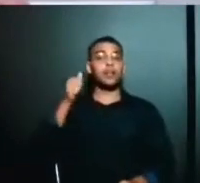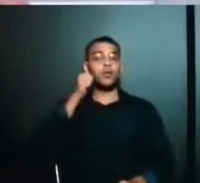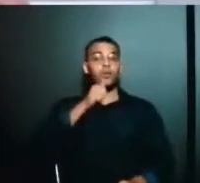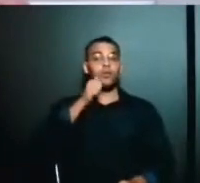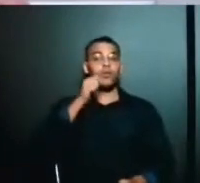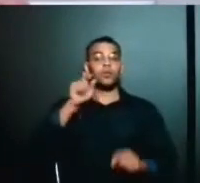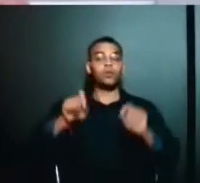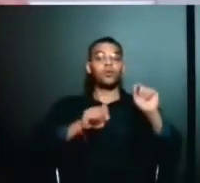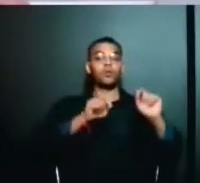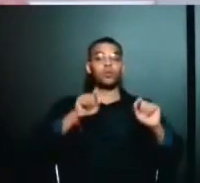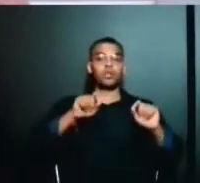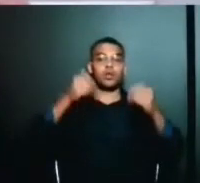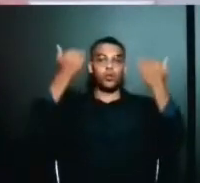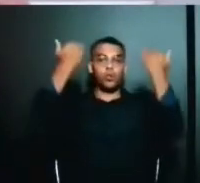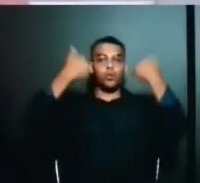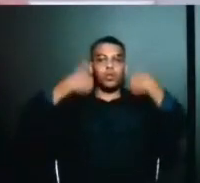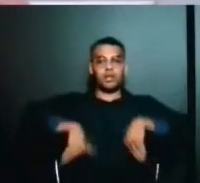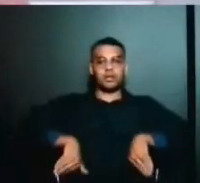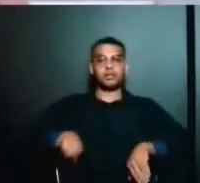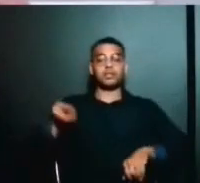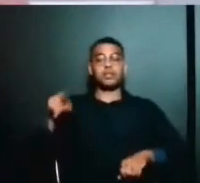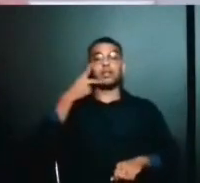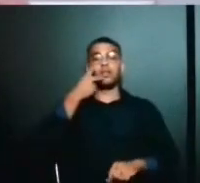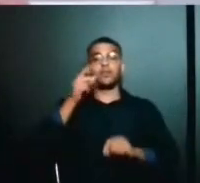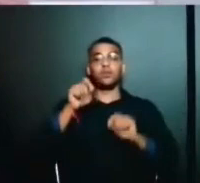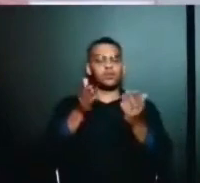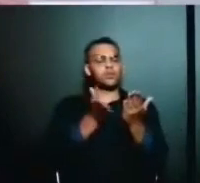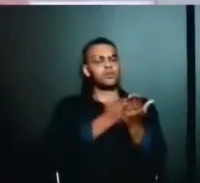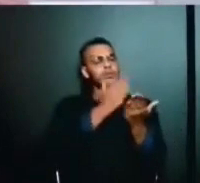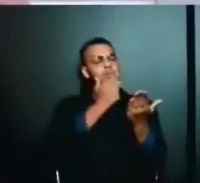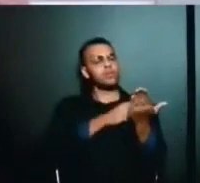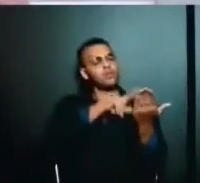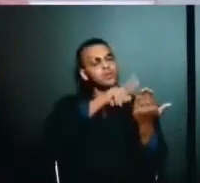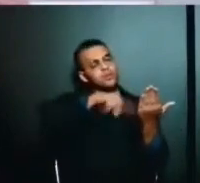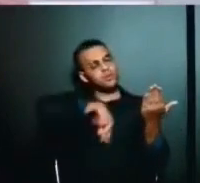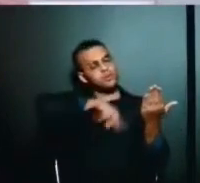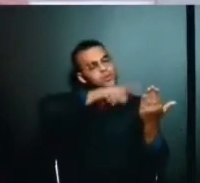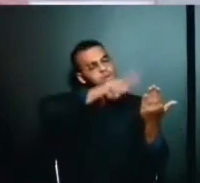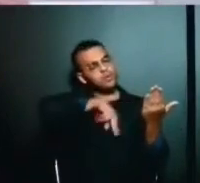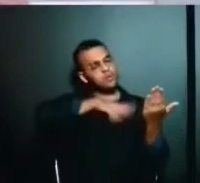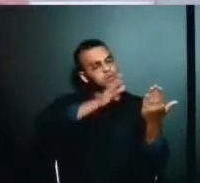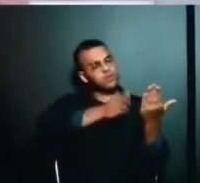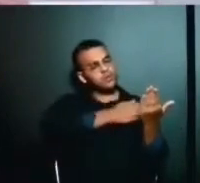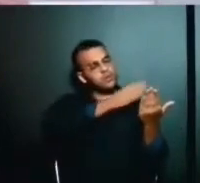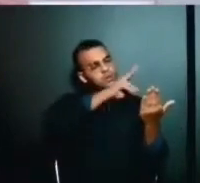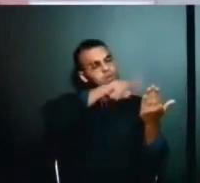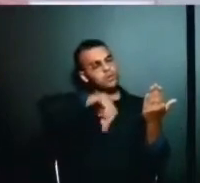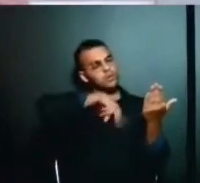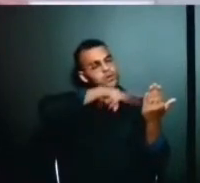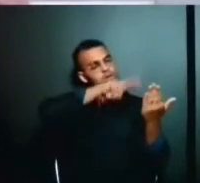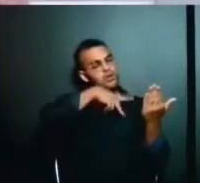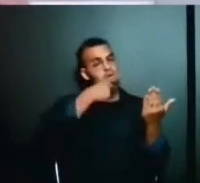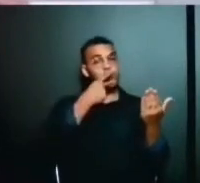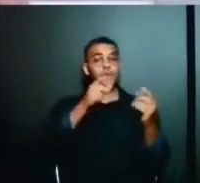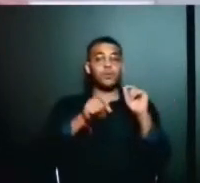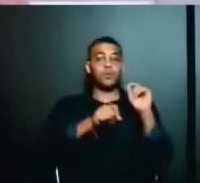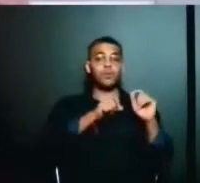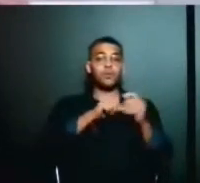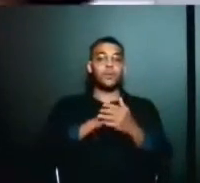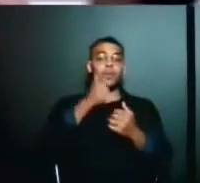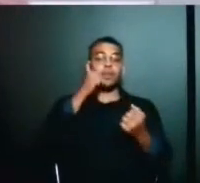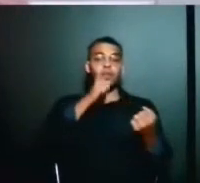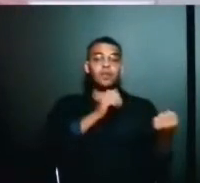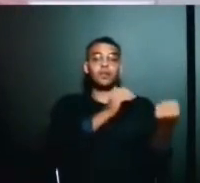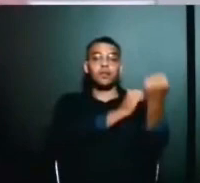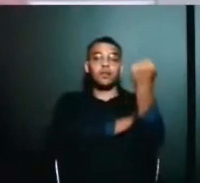que é bastante raro. E no livro dela, que eu estava lendo a caminho, eu encontrei um trecho onde ela fala que as feministas de